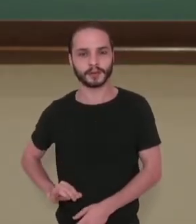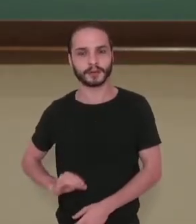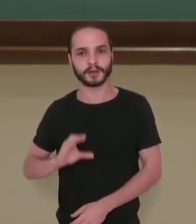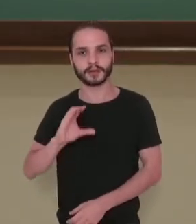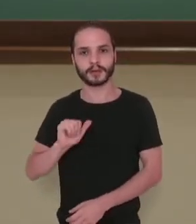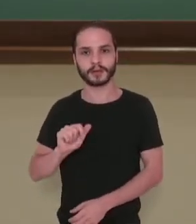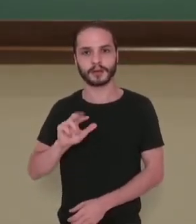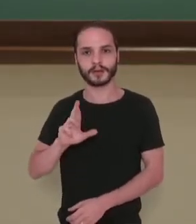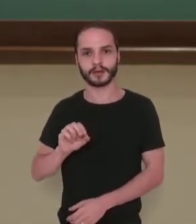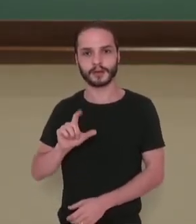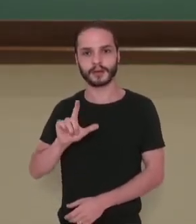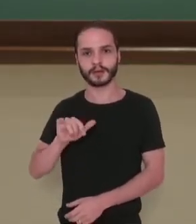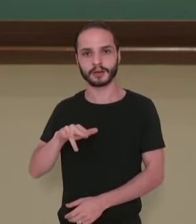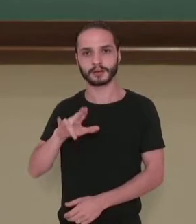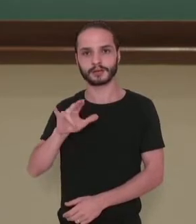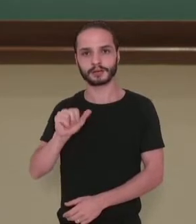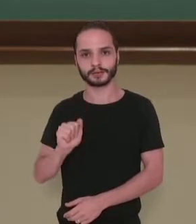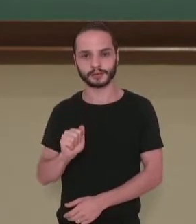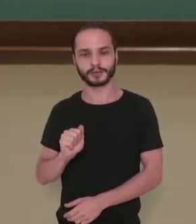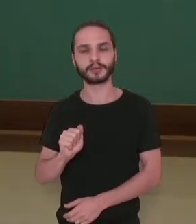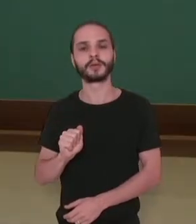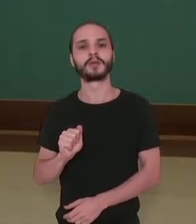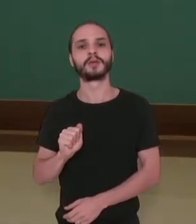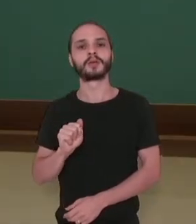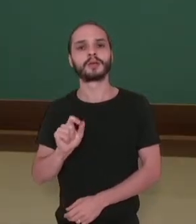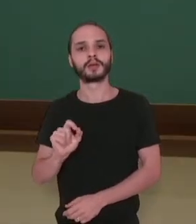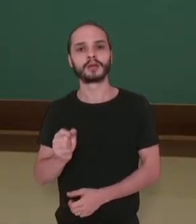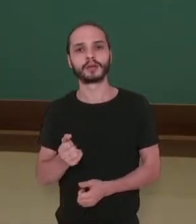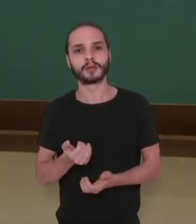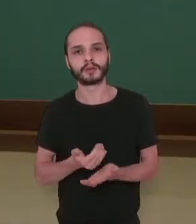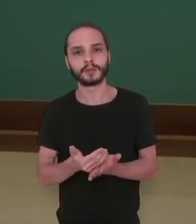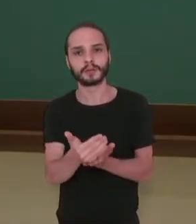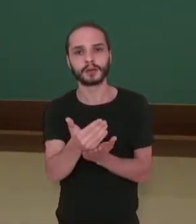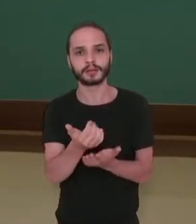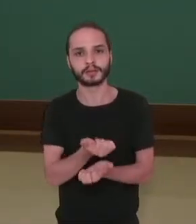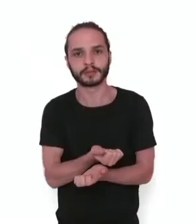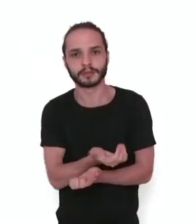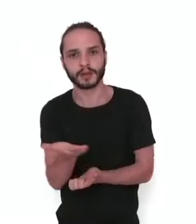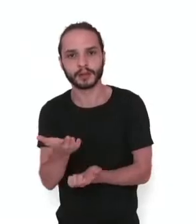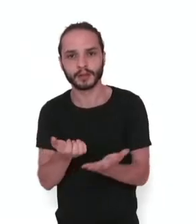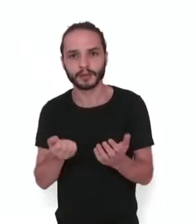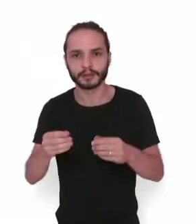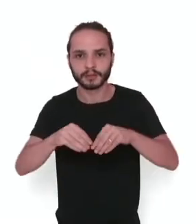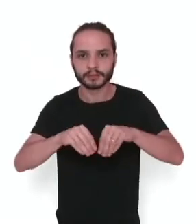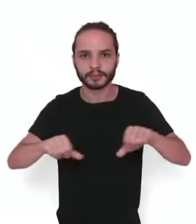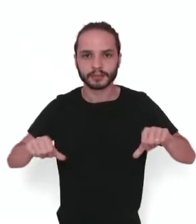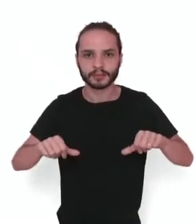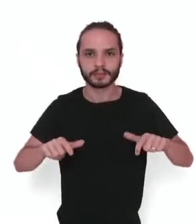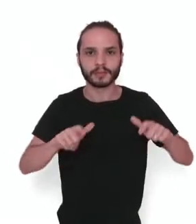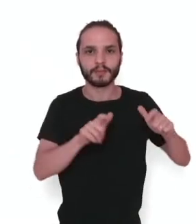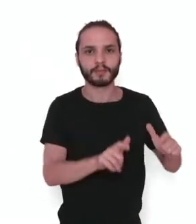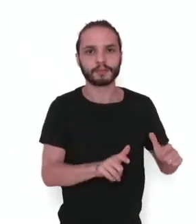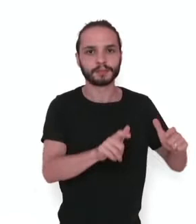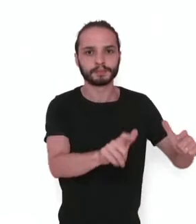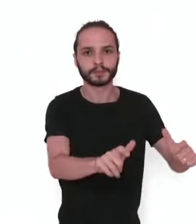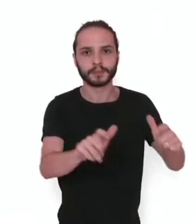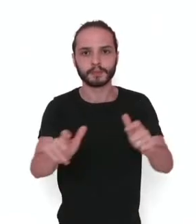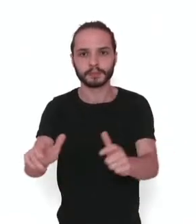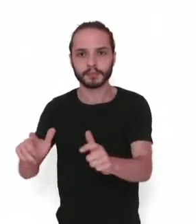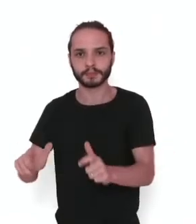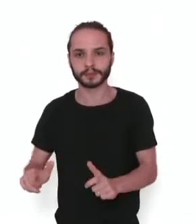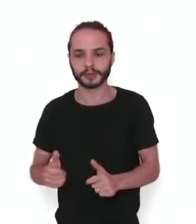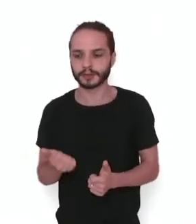e ele vai, então, distribuir terras e cargos a nobres em troca de fidelidade e